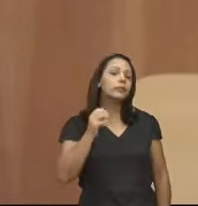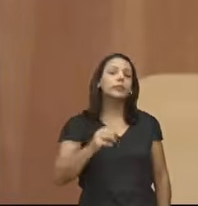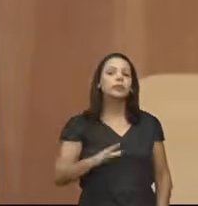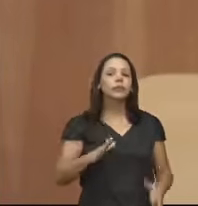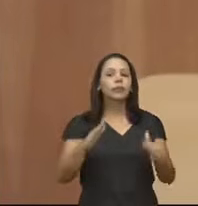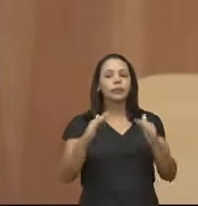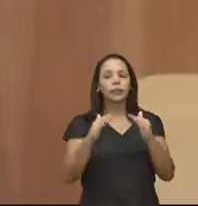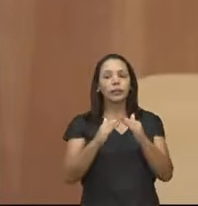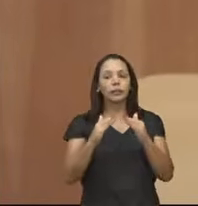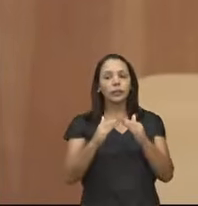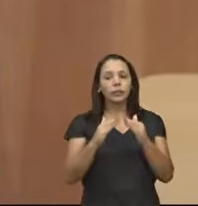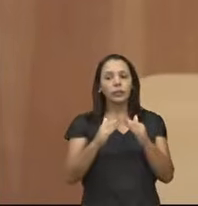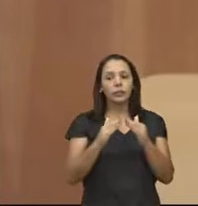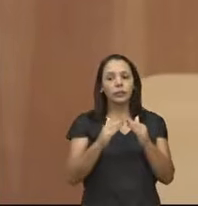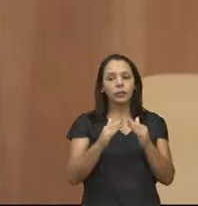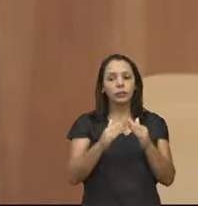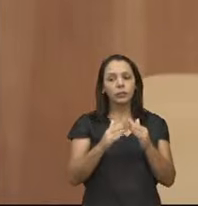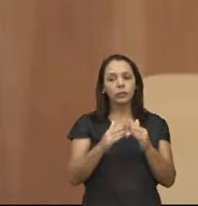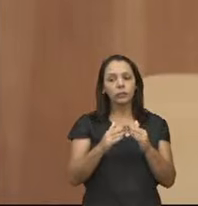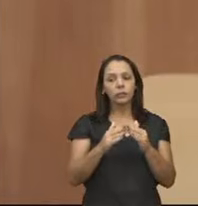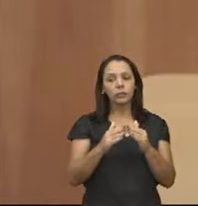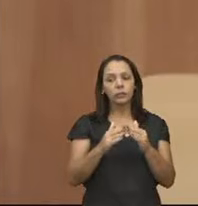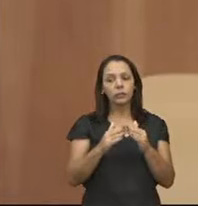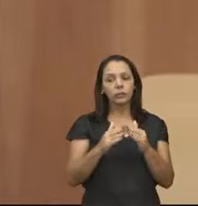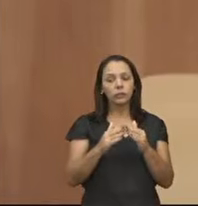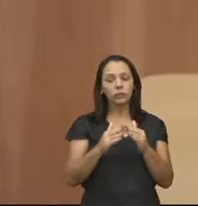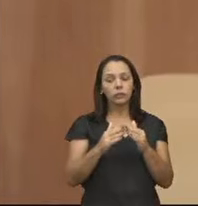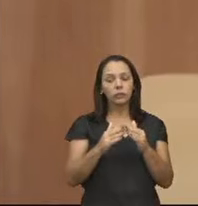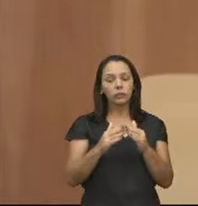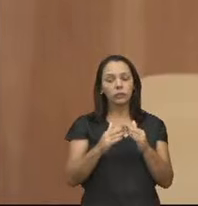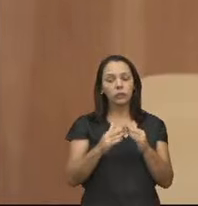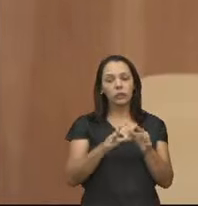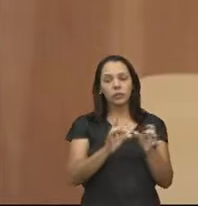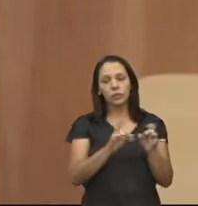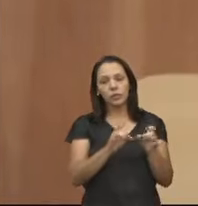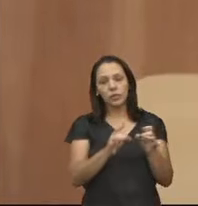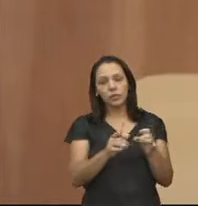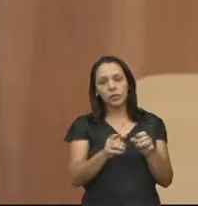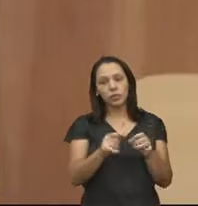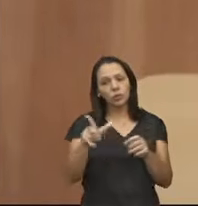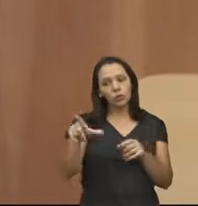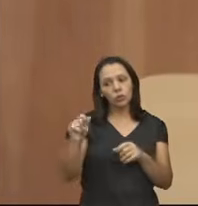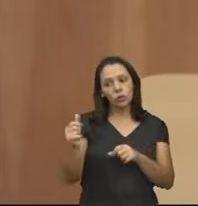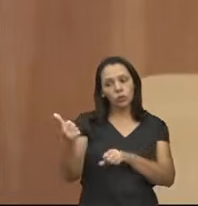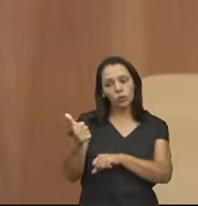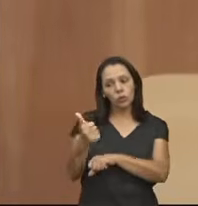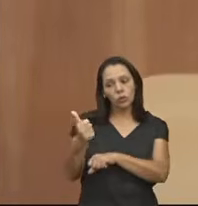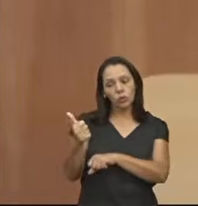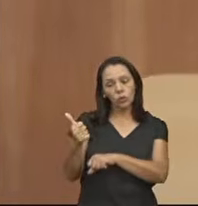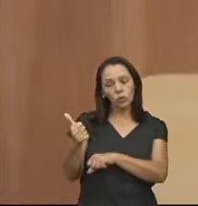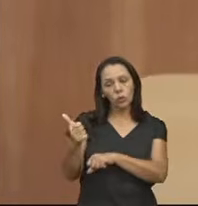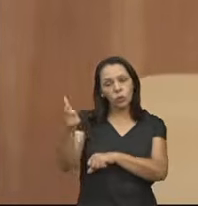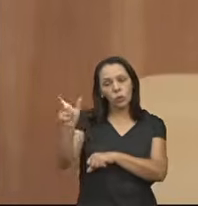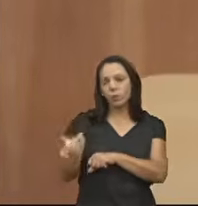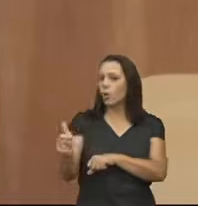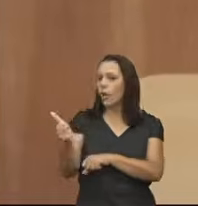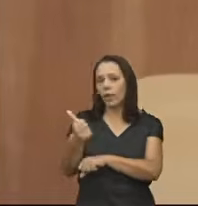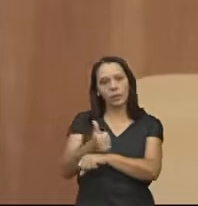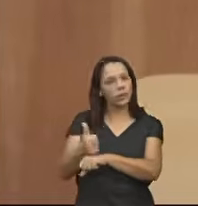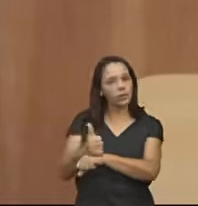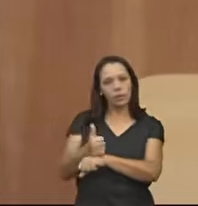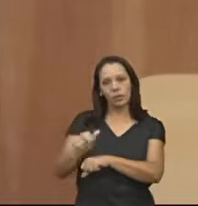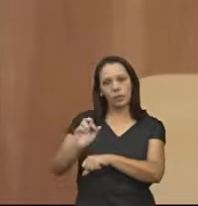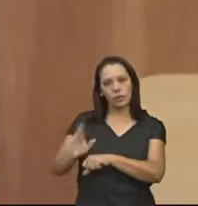para comprar um imóvel de um profissional que não é um corretor profissional. Então, gente, sempre procure o